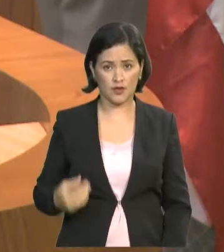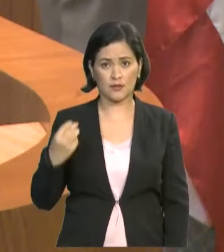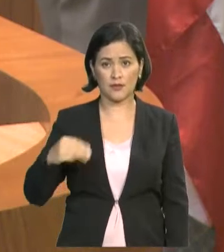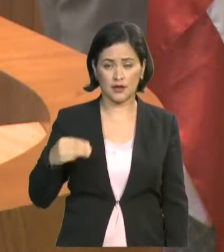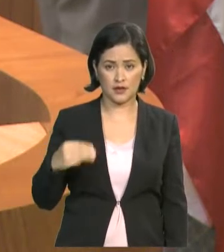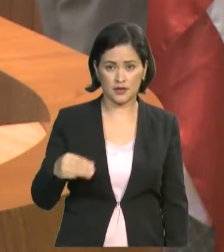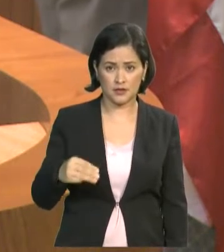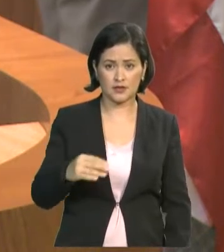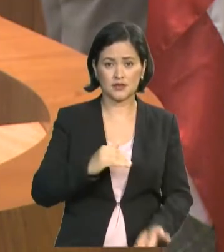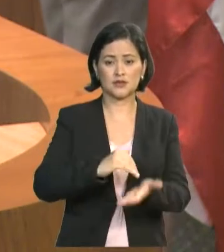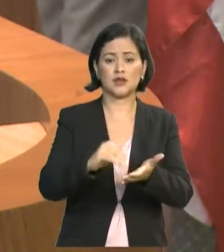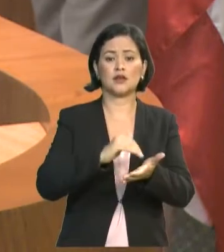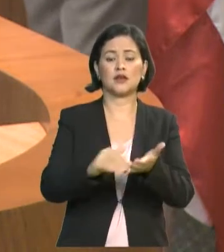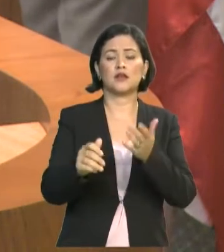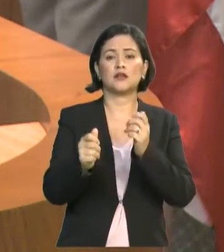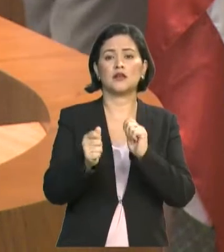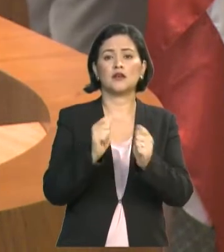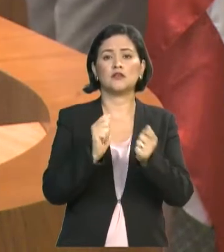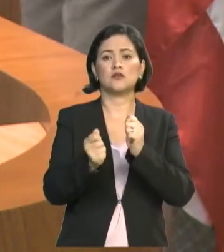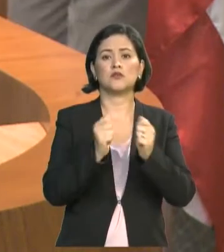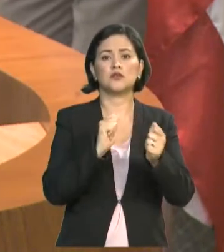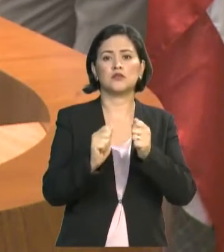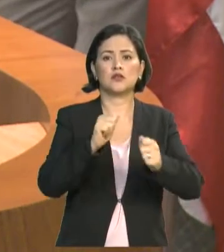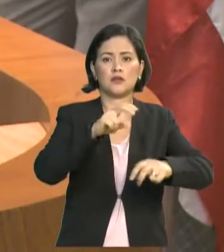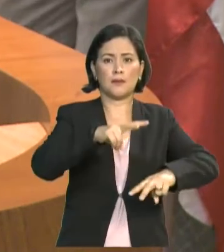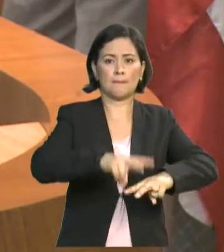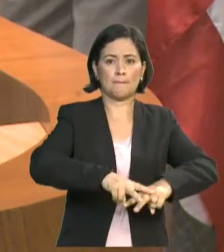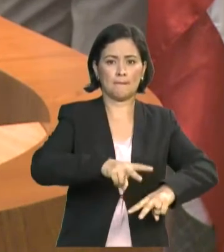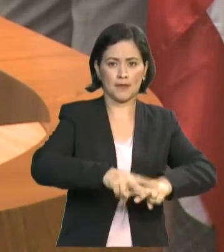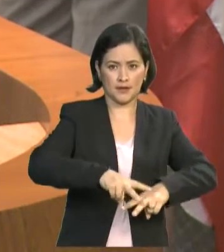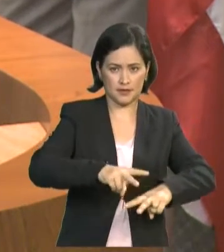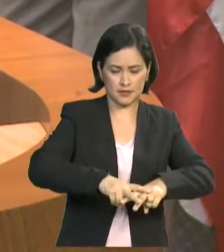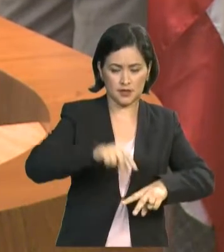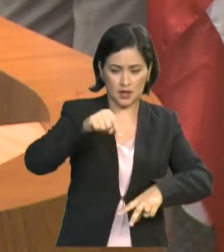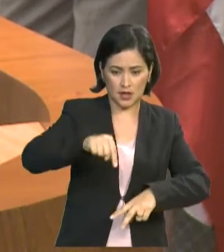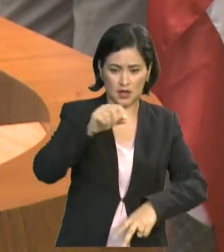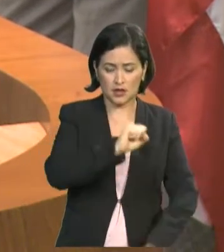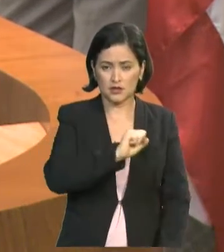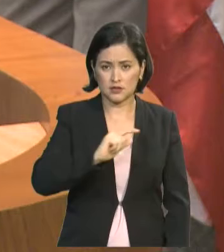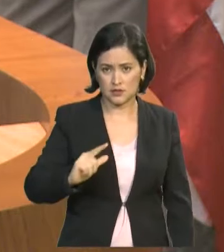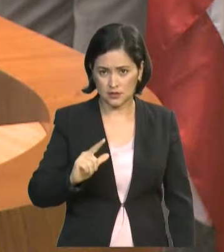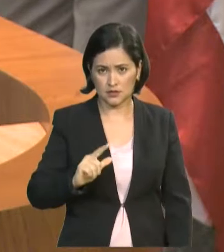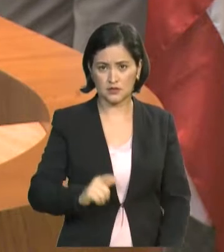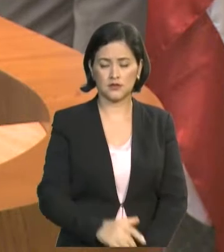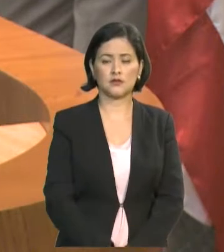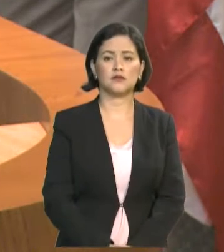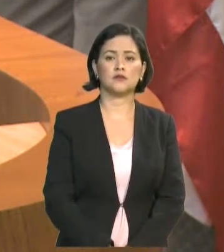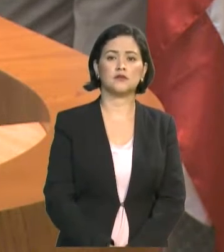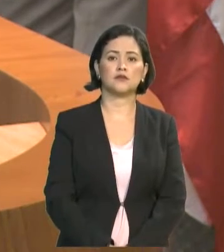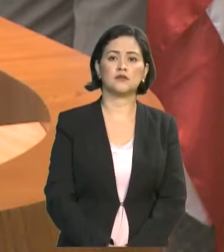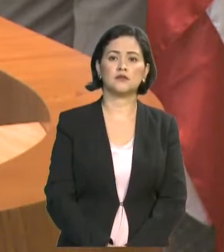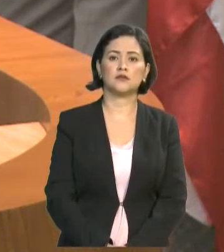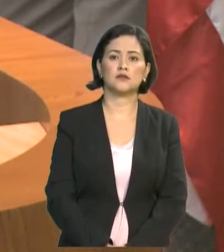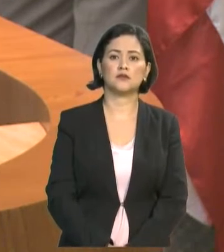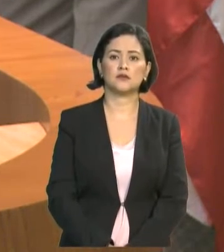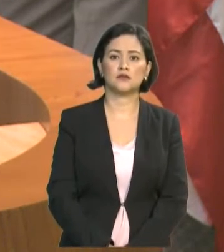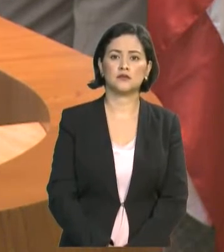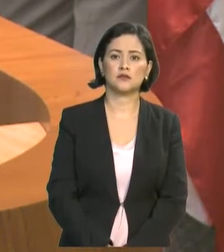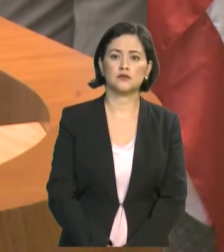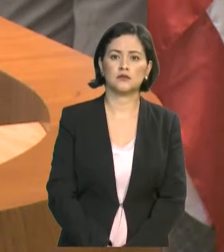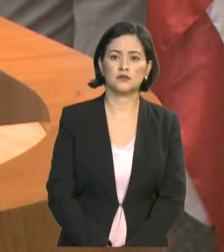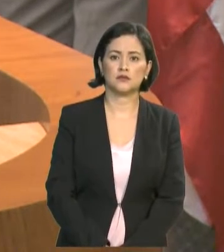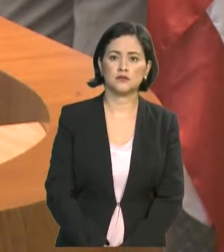de Administração Penitenciária, aqui na cidade de São Luís, professora Socorro. Nós temos polos